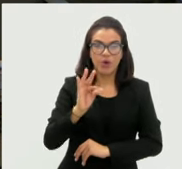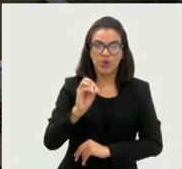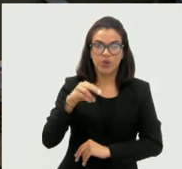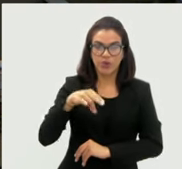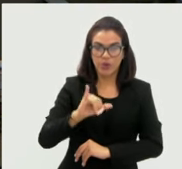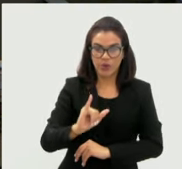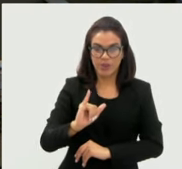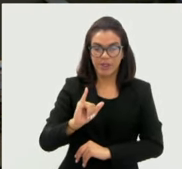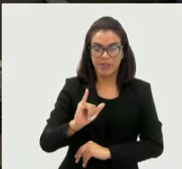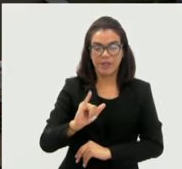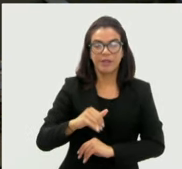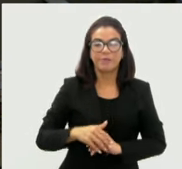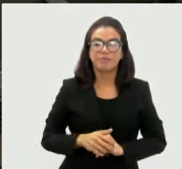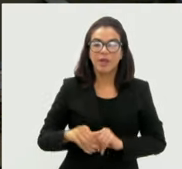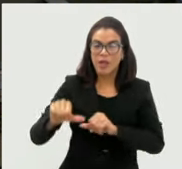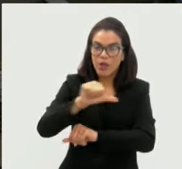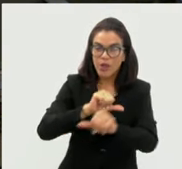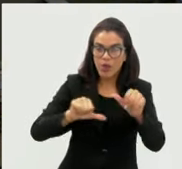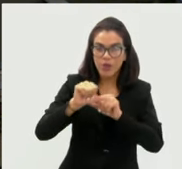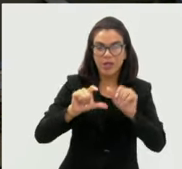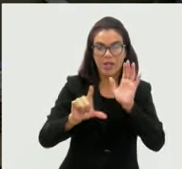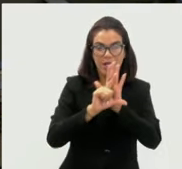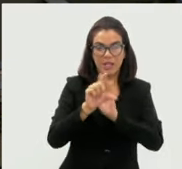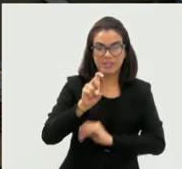Pai, que altera a lei número